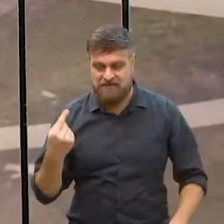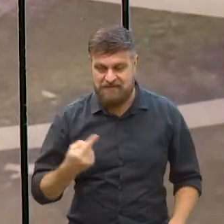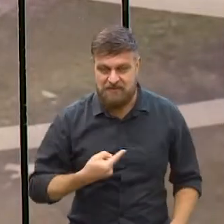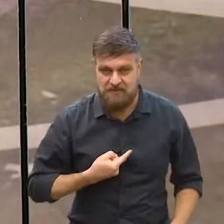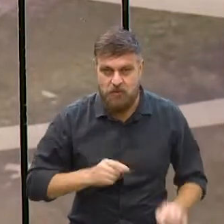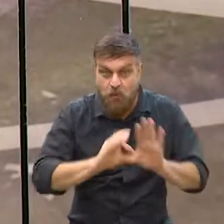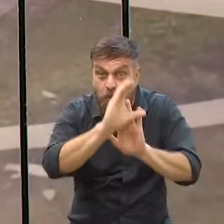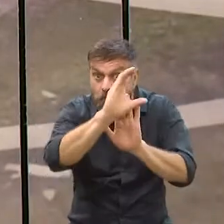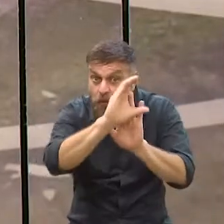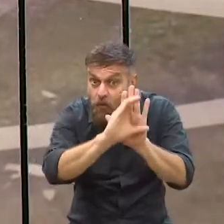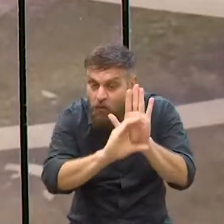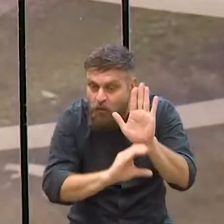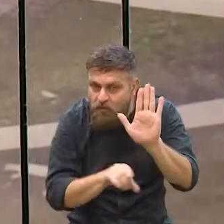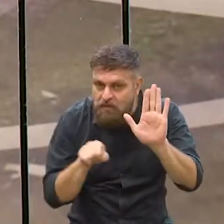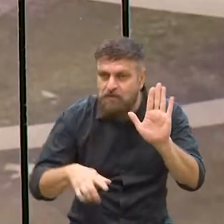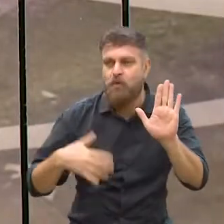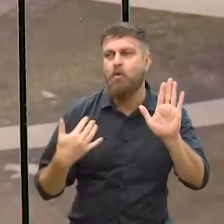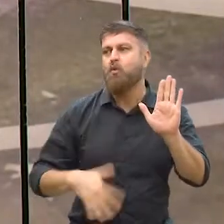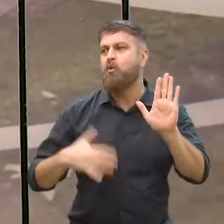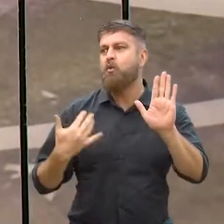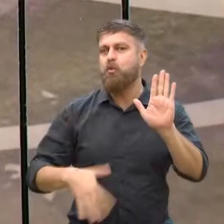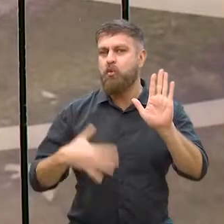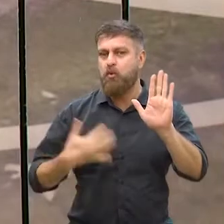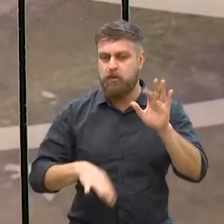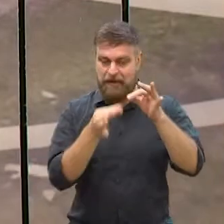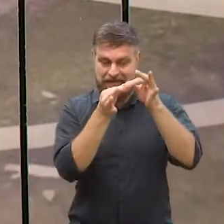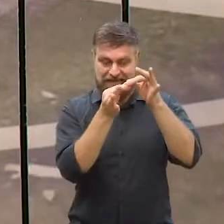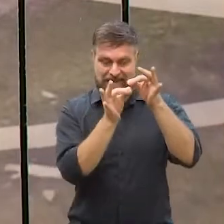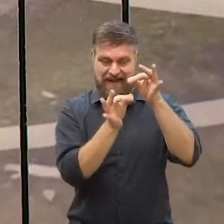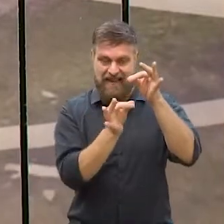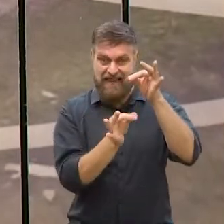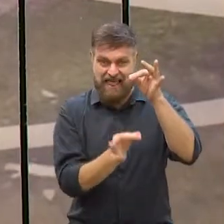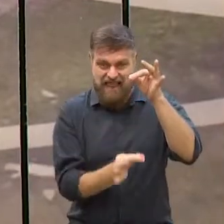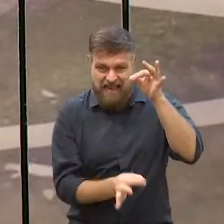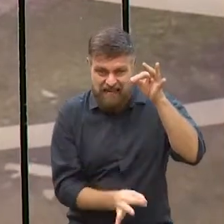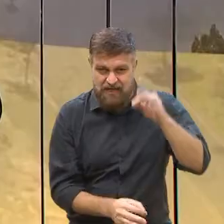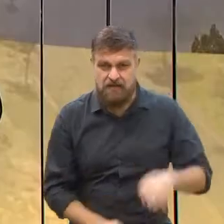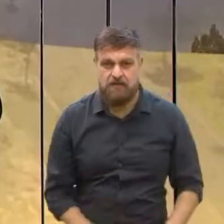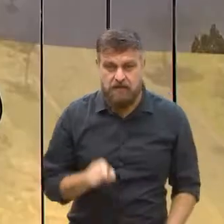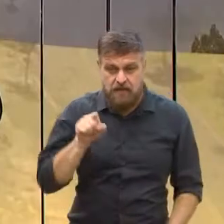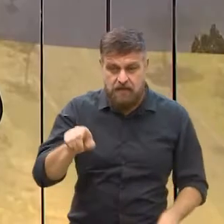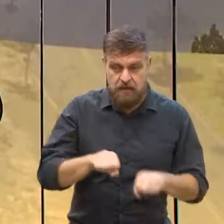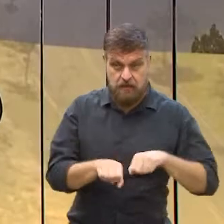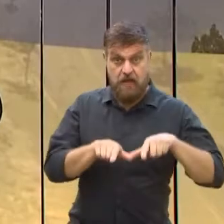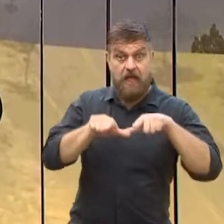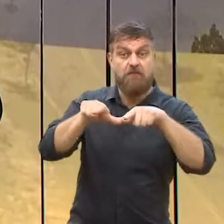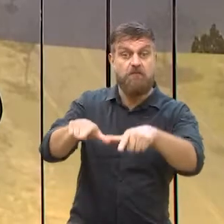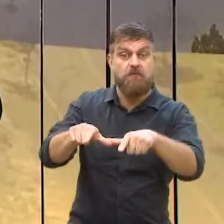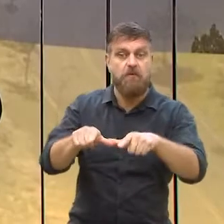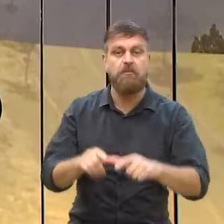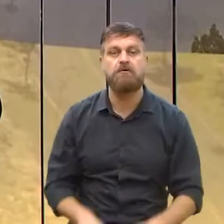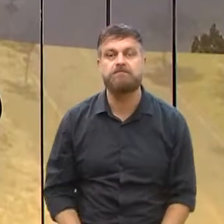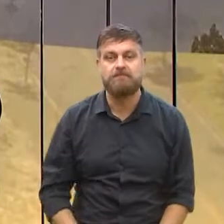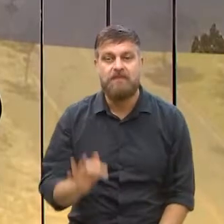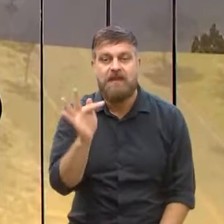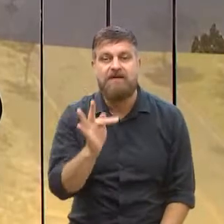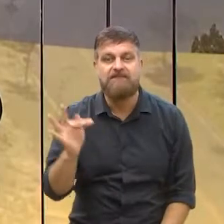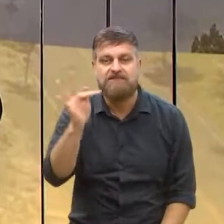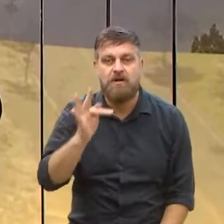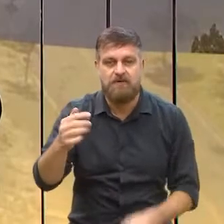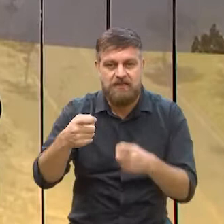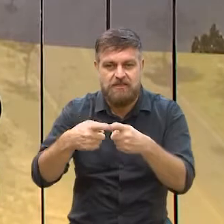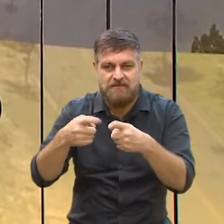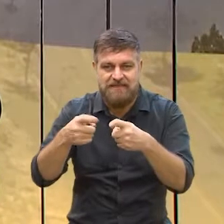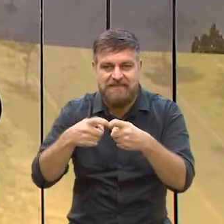do currículo do doutor Alceu, é extenso, ele tem não só formou-se em Sorocaba